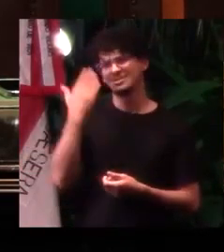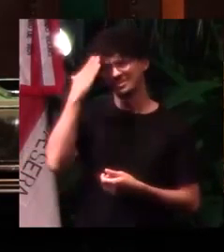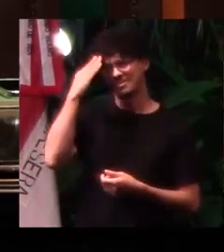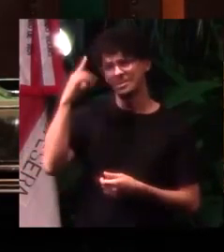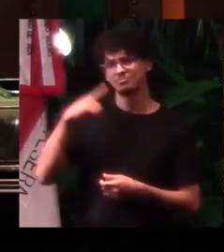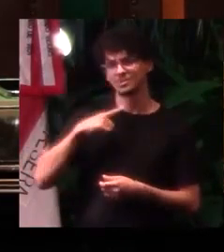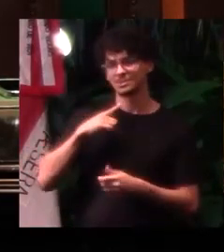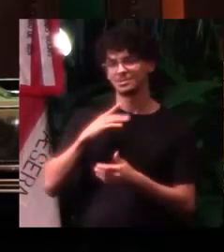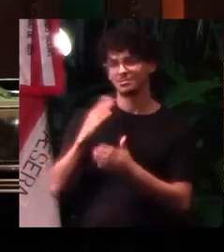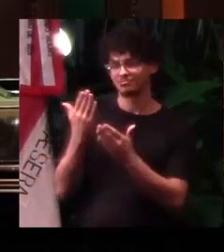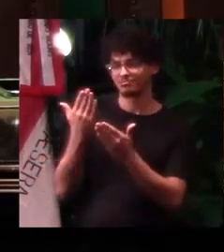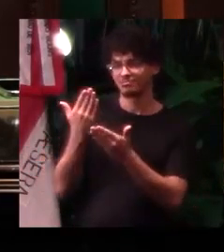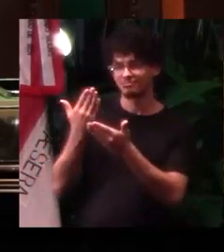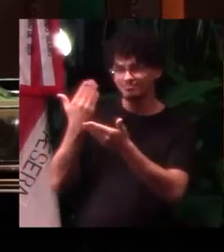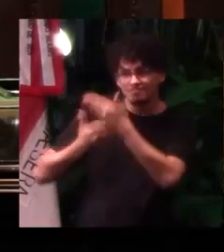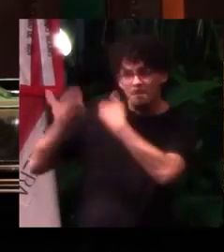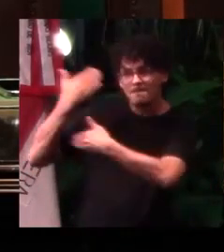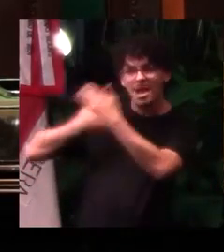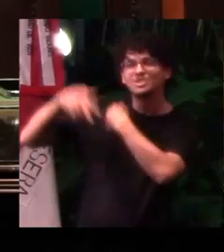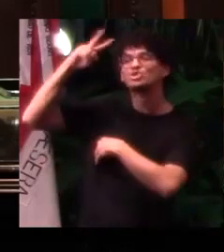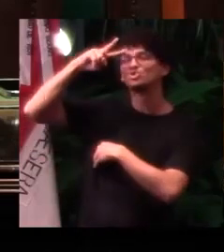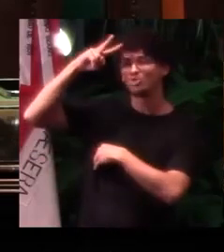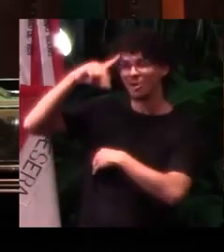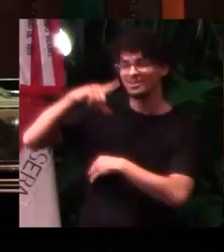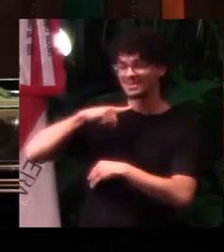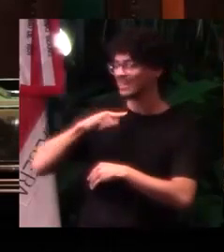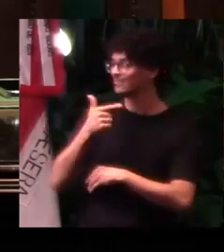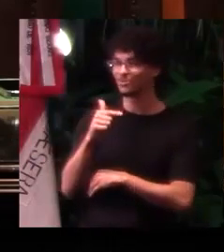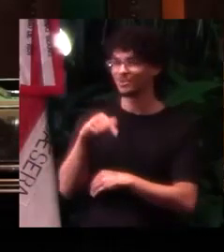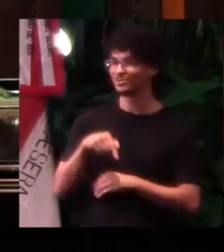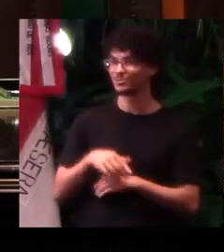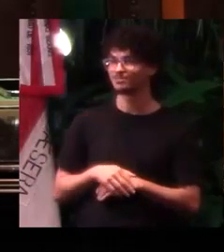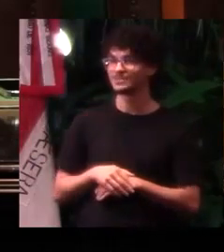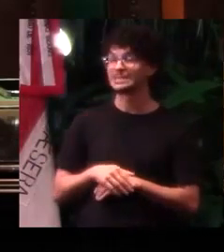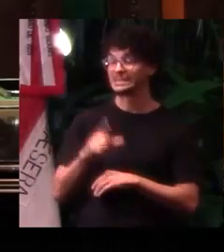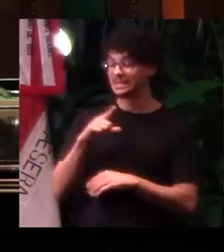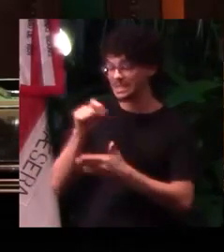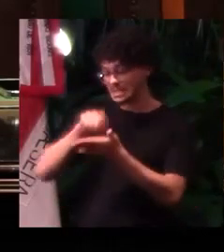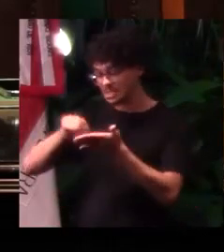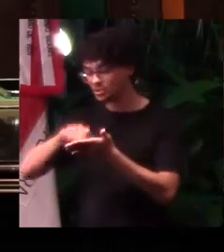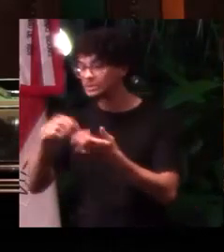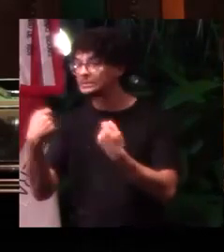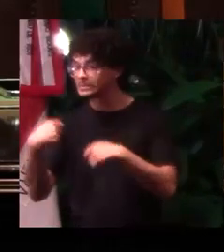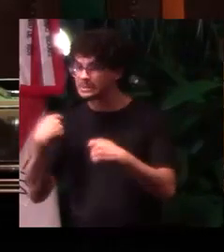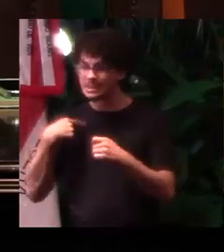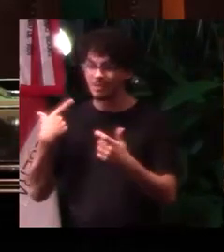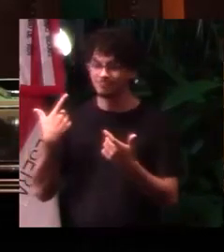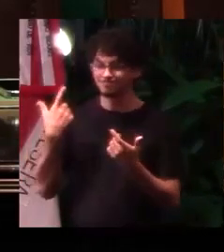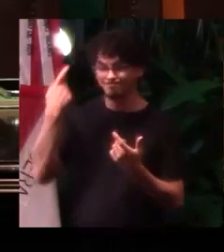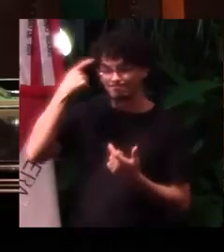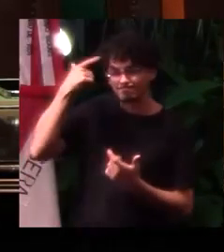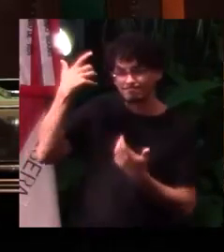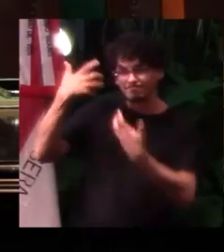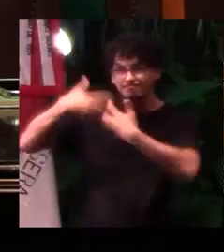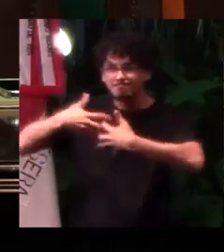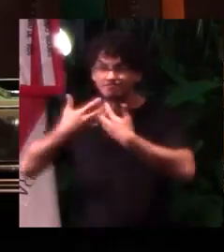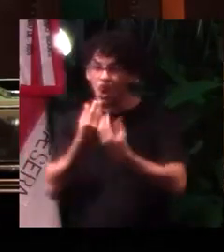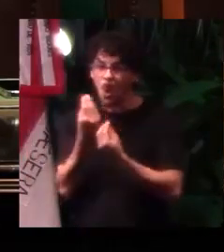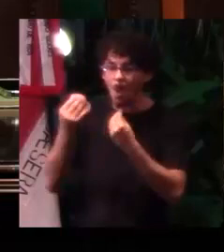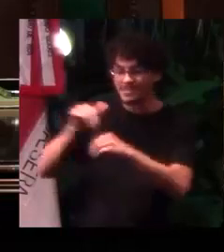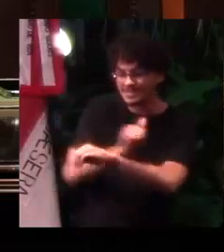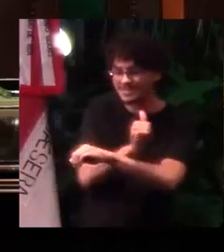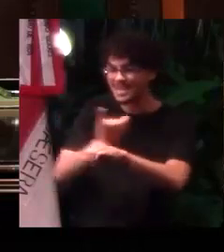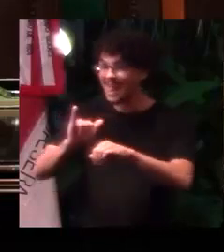não houve essa garantia, os escritores tiveram que recorrer a ela de uma outra forma, valendo-se de